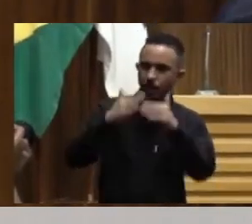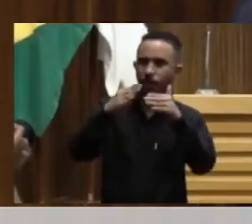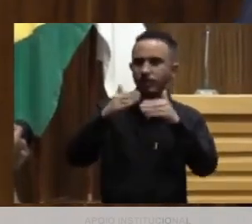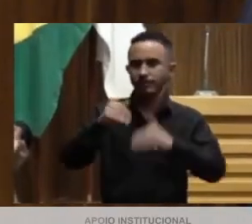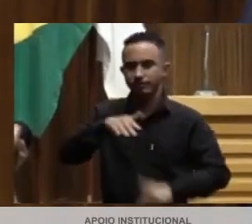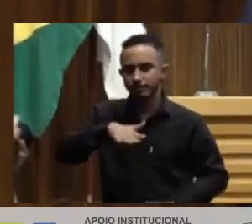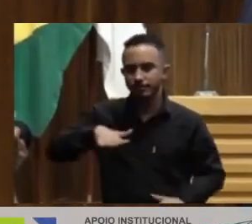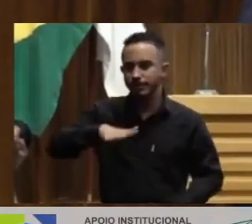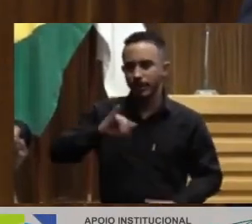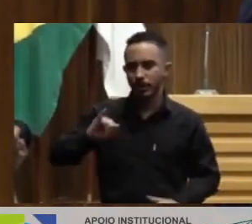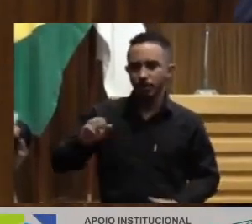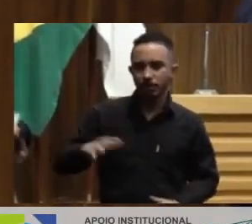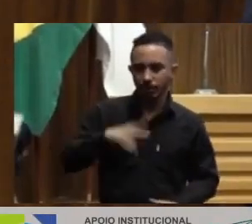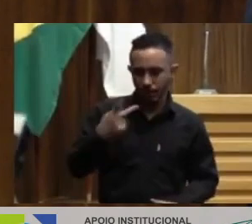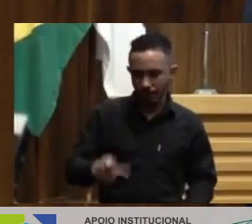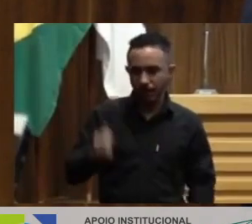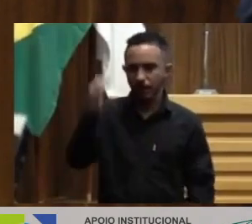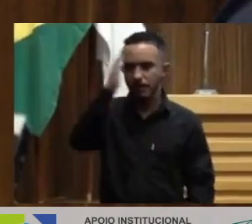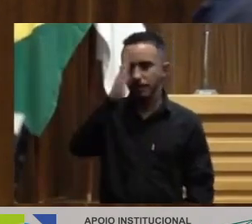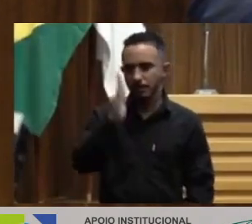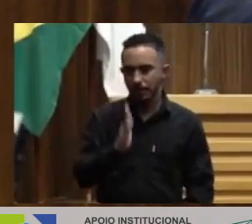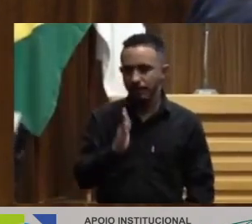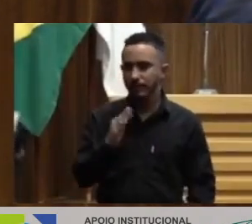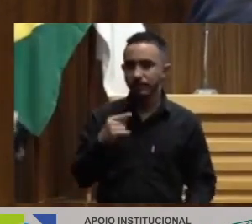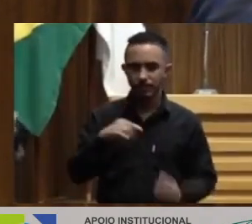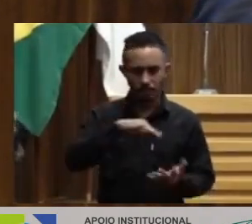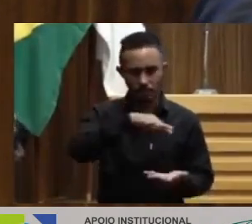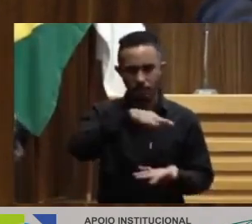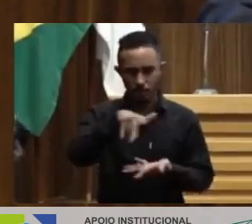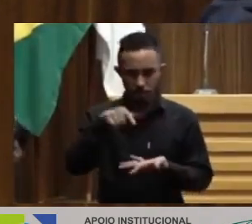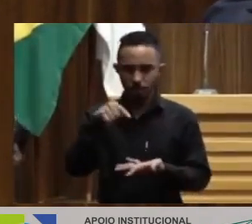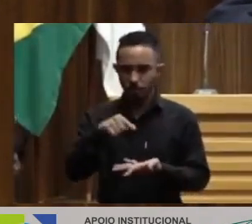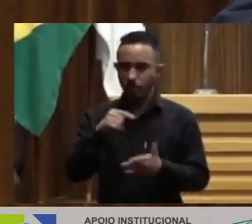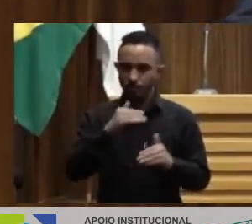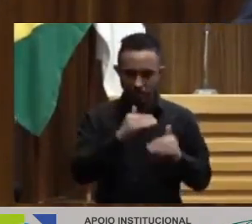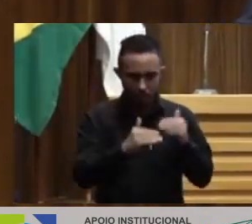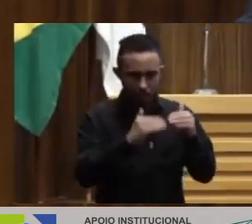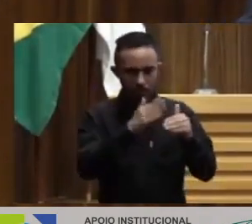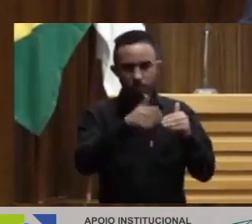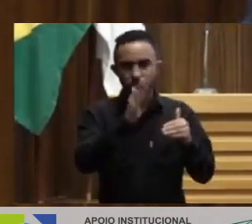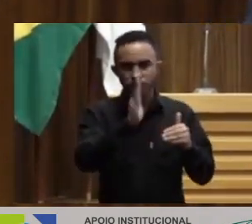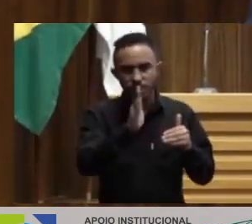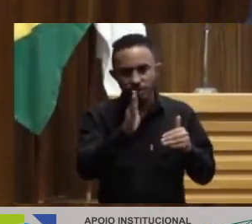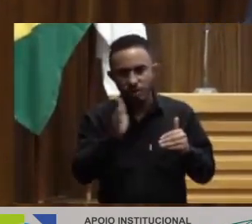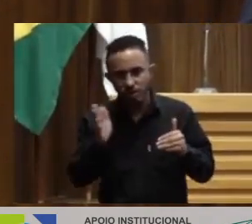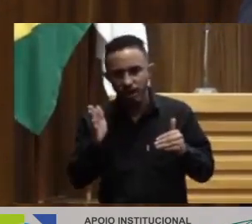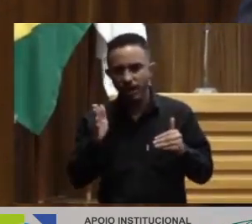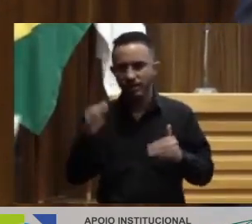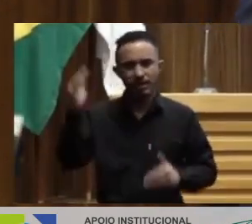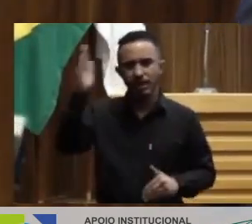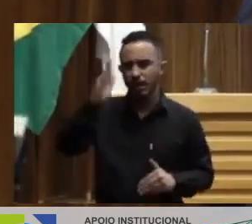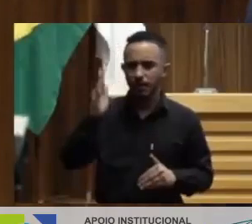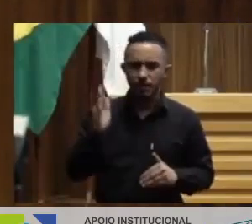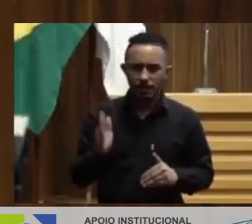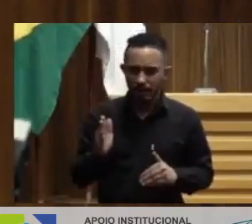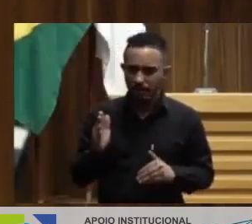à inovação no país, que no mundo inteiro cresce a inovação e o Brasil nos últimos anos